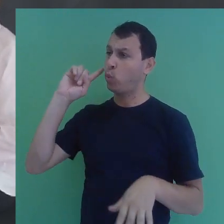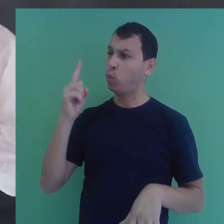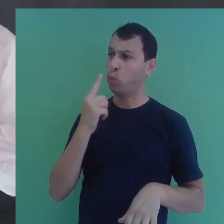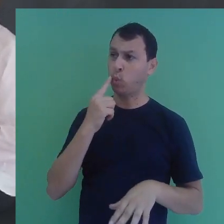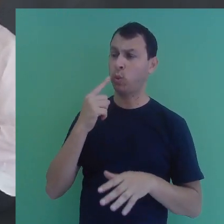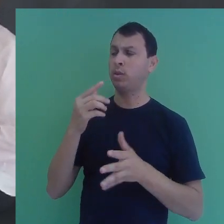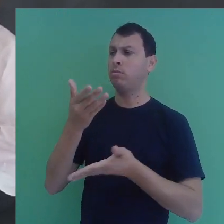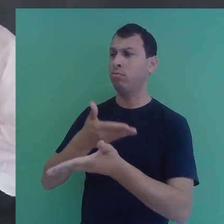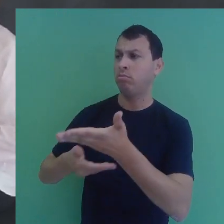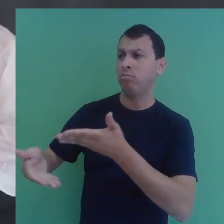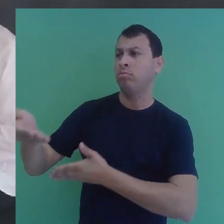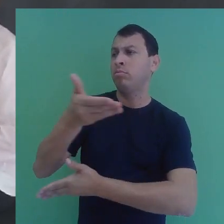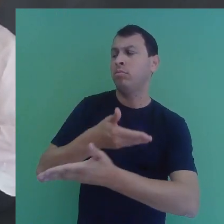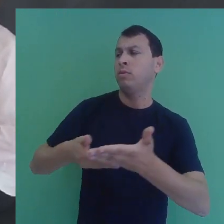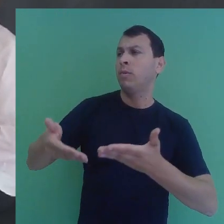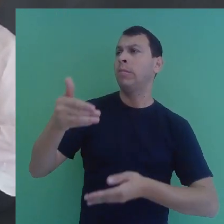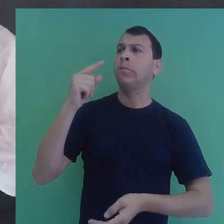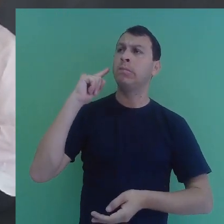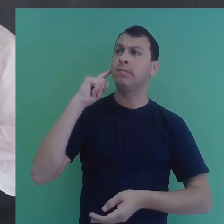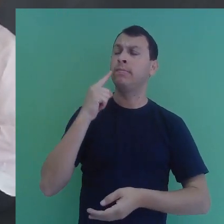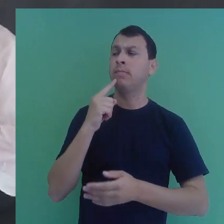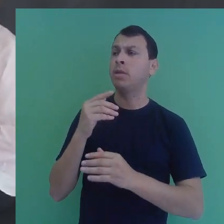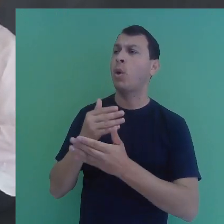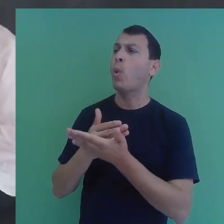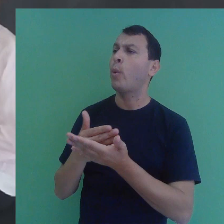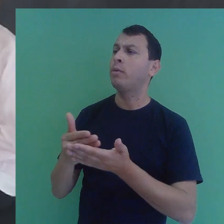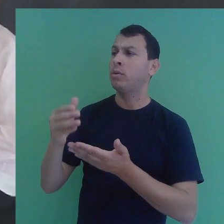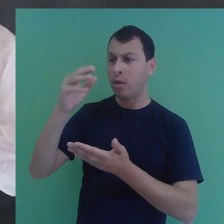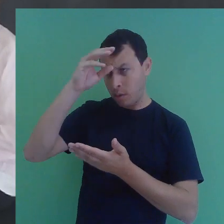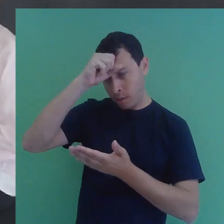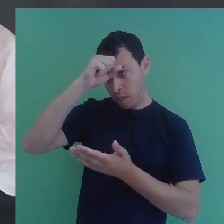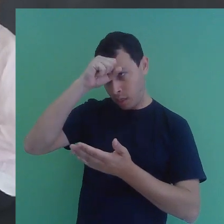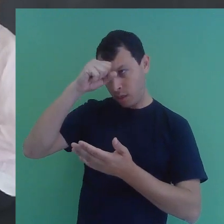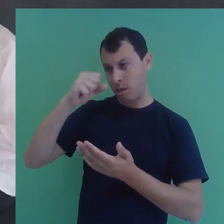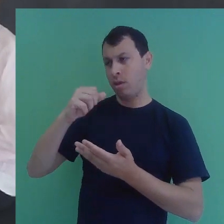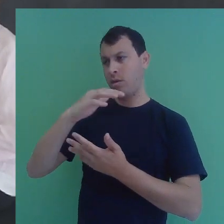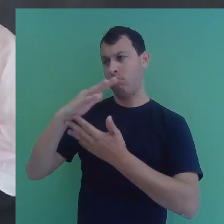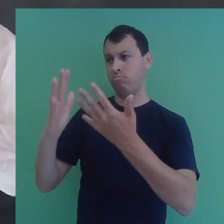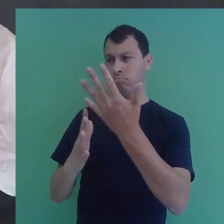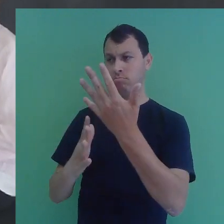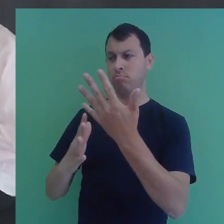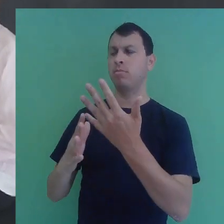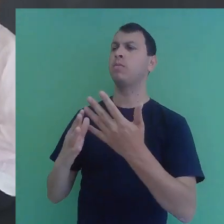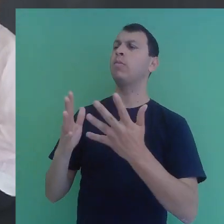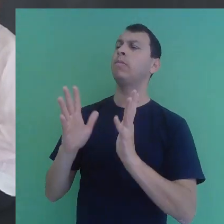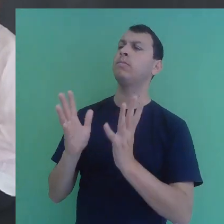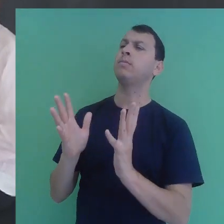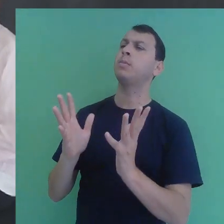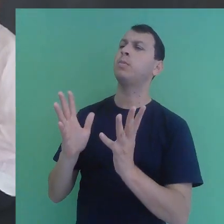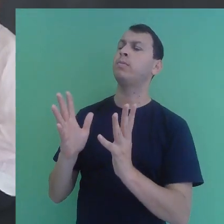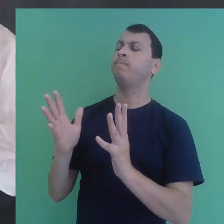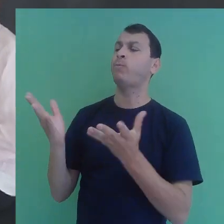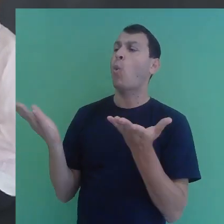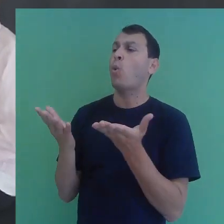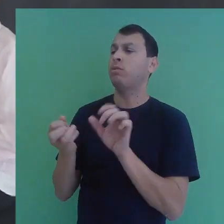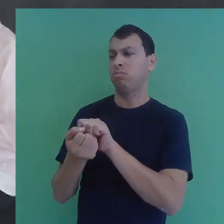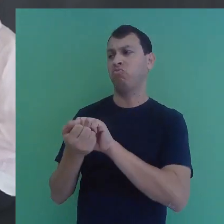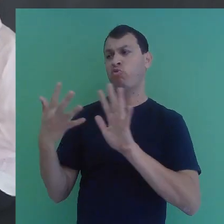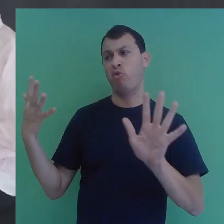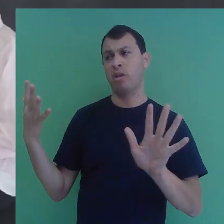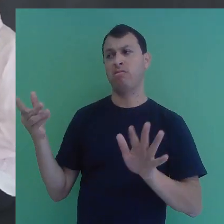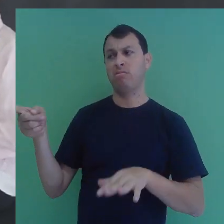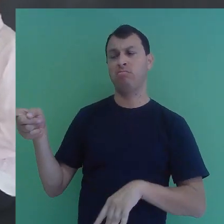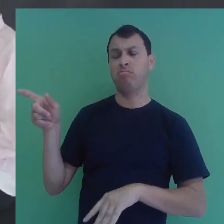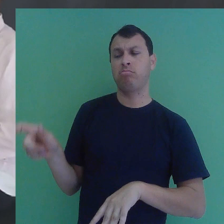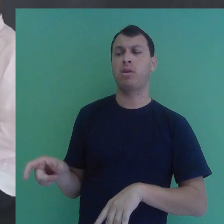com convivência com outros surdos, ele começou a aprender a língua de sinais e hoje ele é uma pessoa que é fluente no idioma. Mas como que